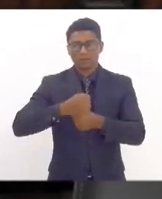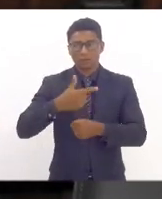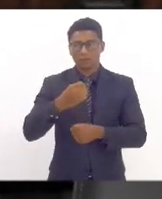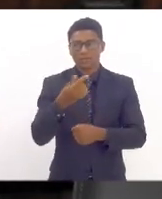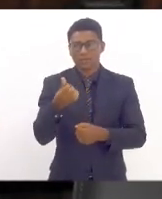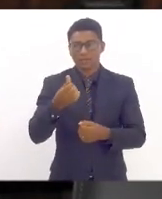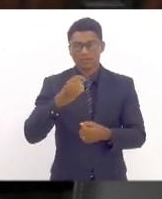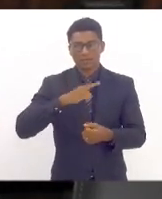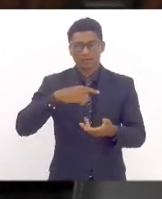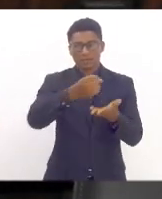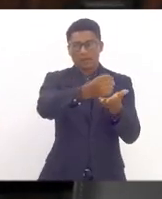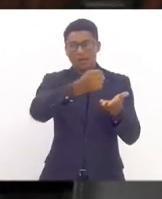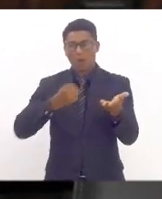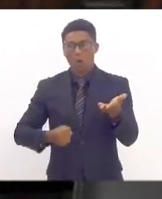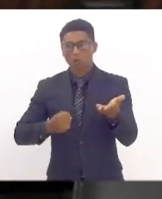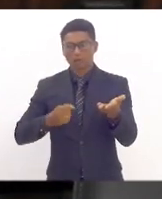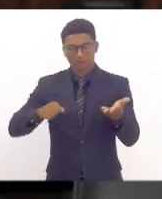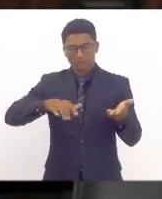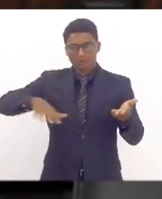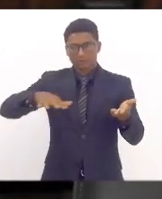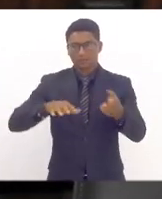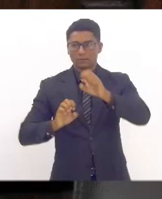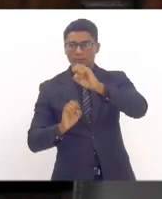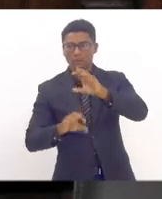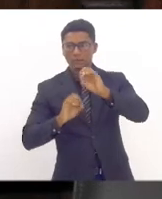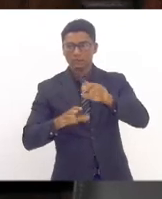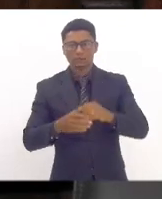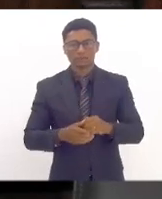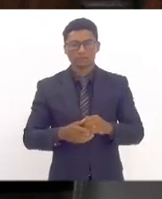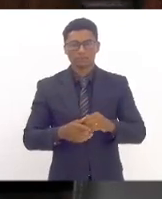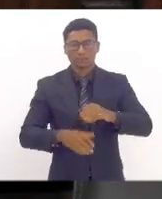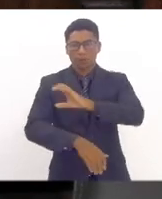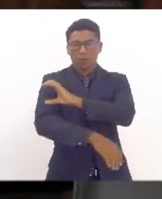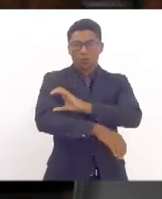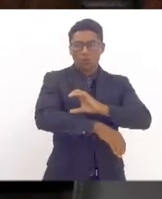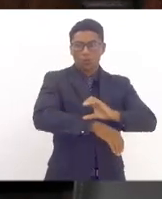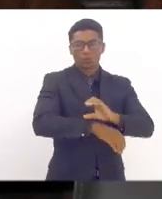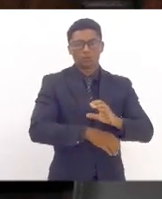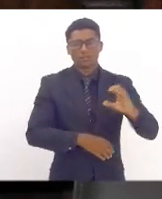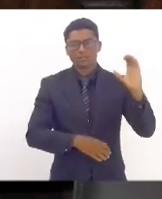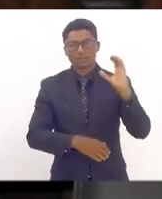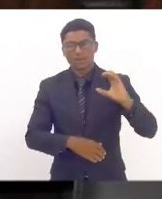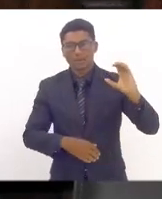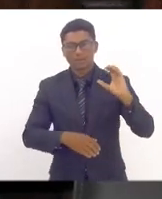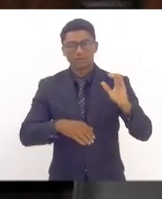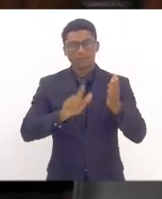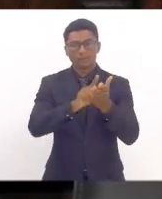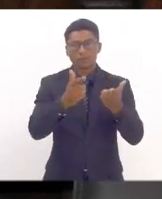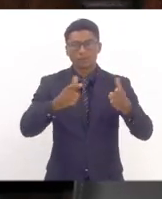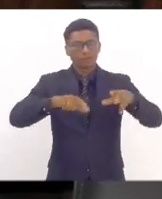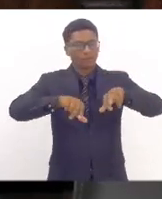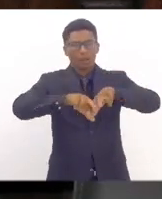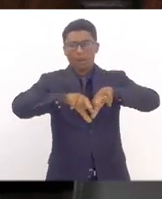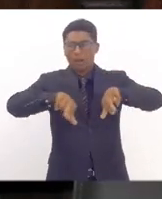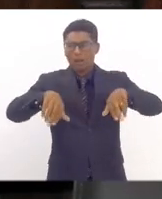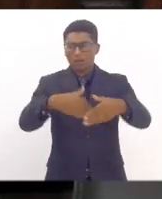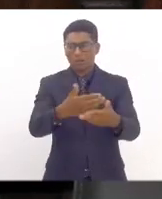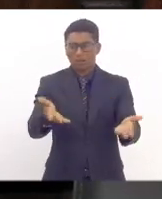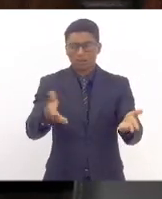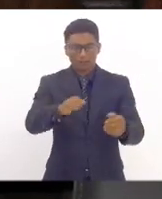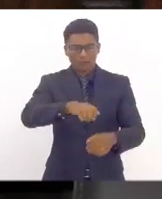em que as áreas da educação da cultura da ciência a imprensa ou seja as áreas promotoras de liberdade